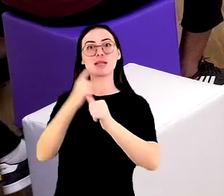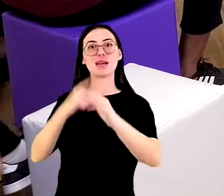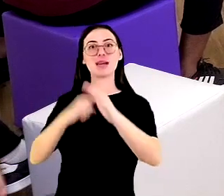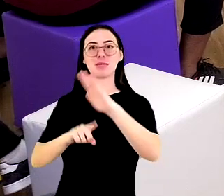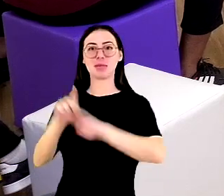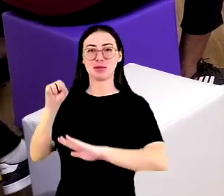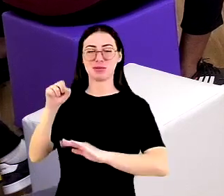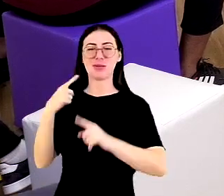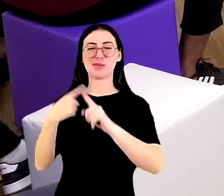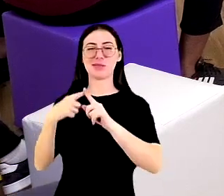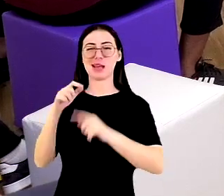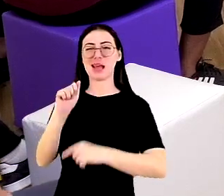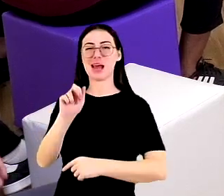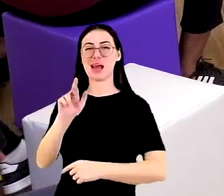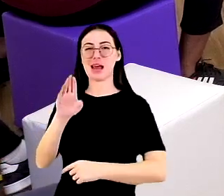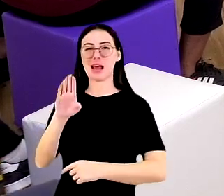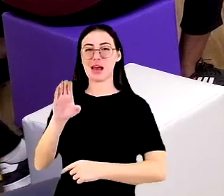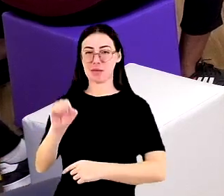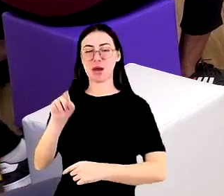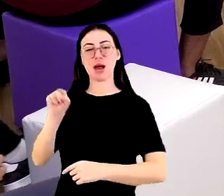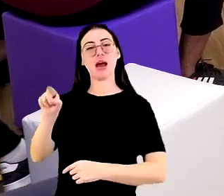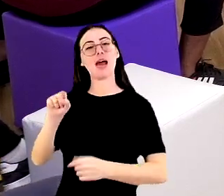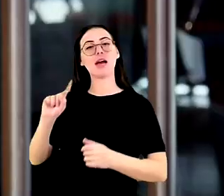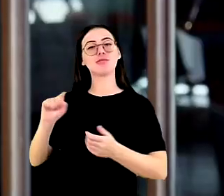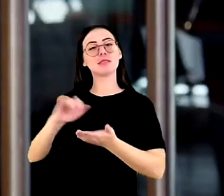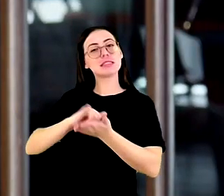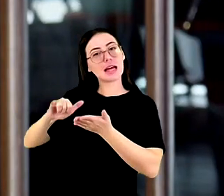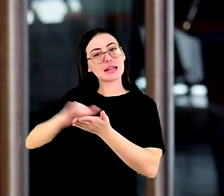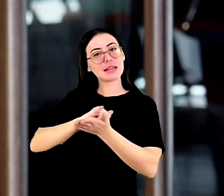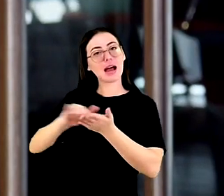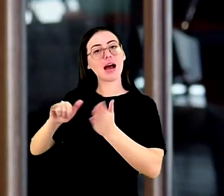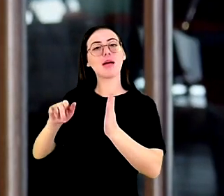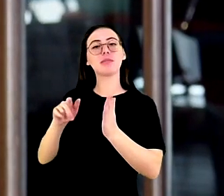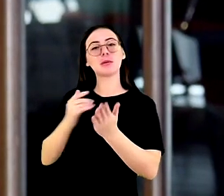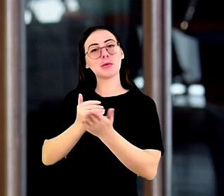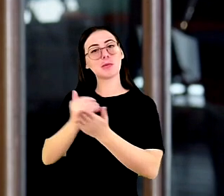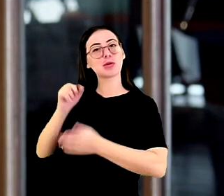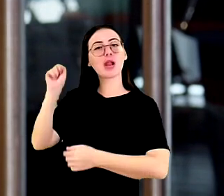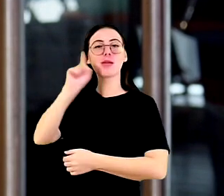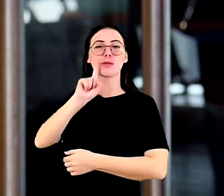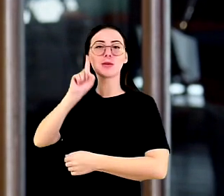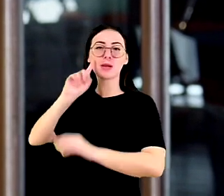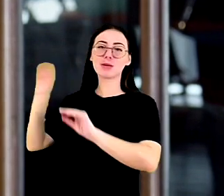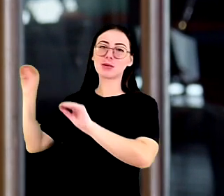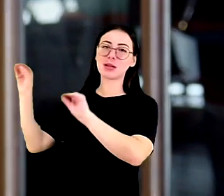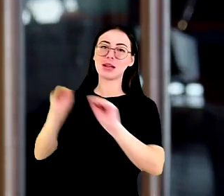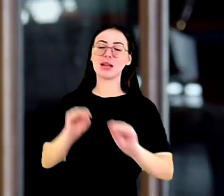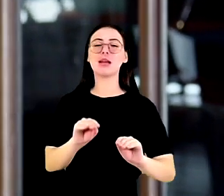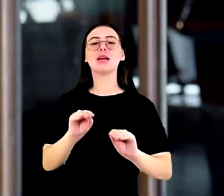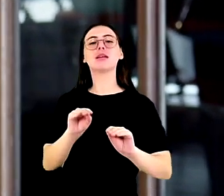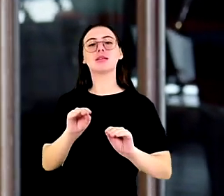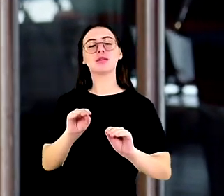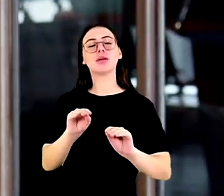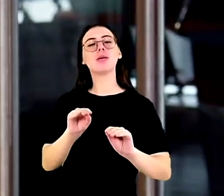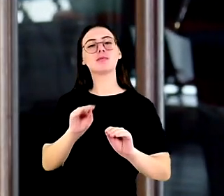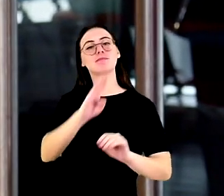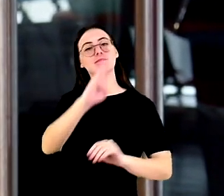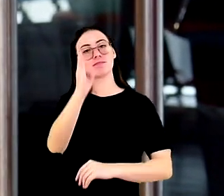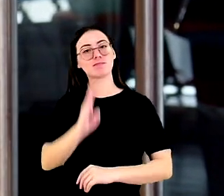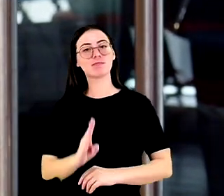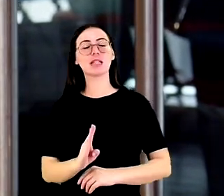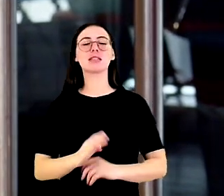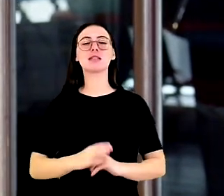que começou lá nos Estados Unidos, veio para o Brasil. Mas eu queria saber, para vocês, qual que é a importância de acessar